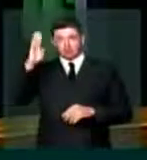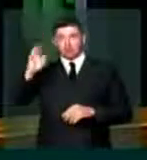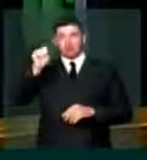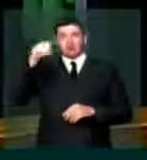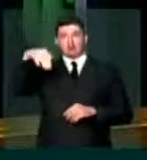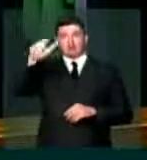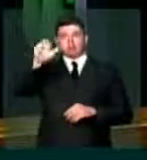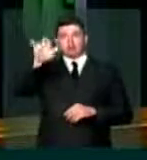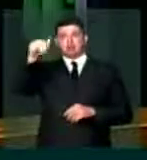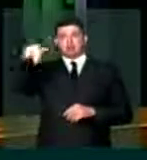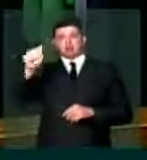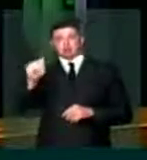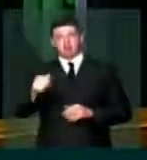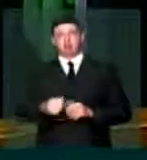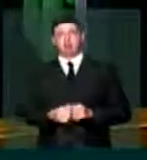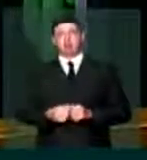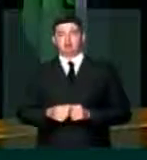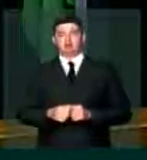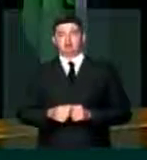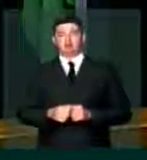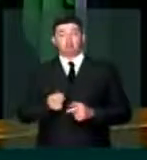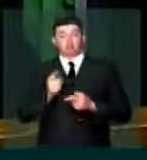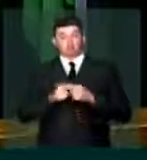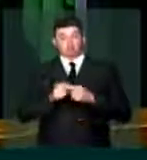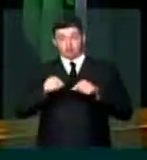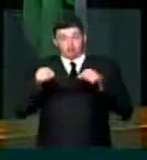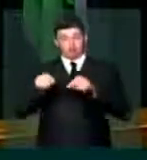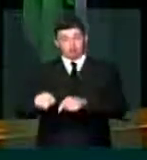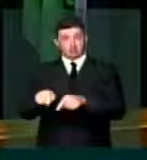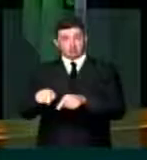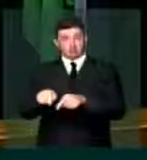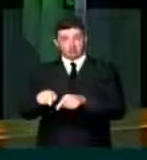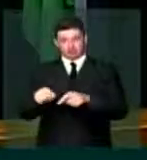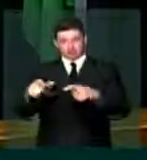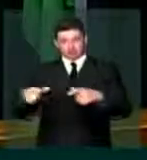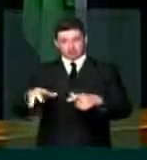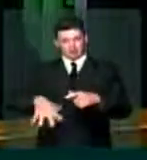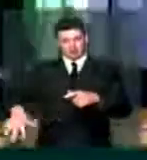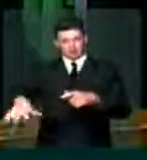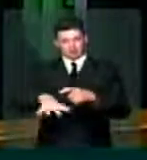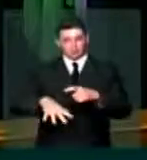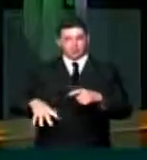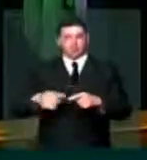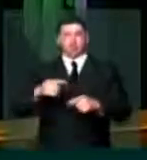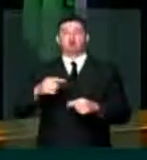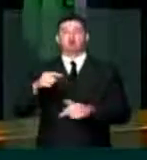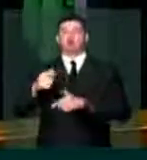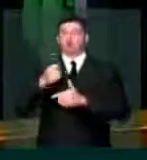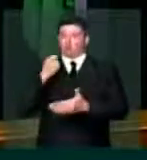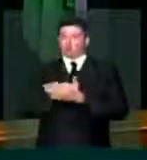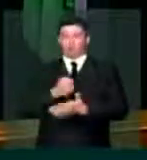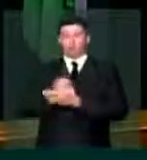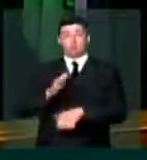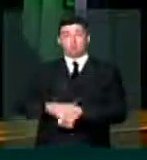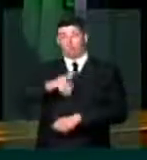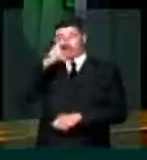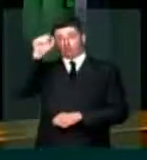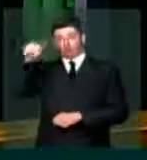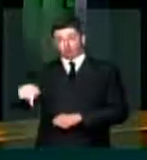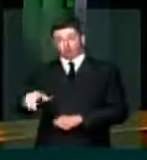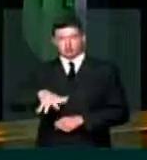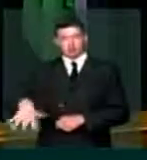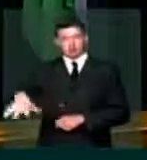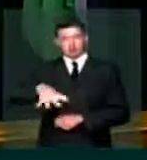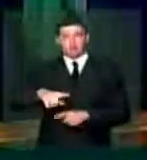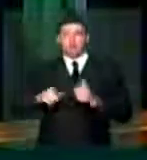de Americana, de onde venho, porque ali, naquela região, é que atuo mais fortemente. Mas